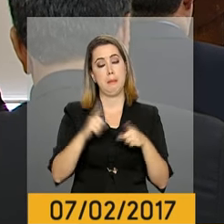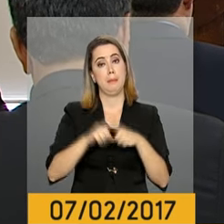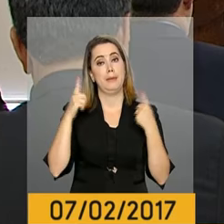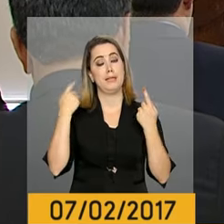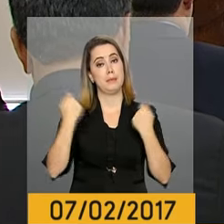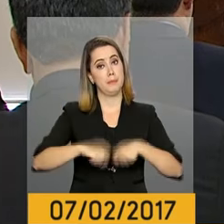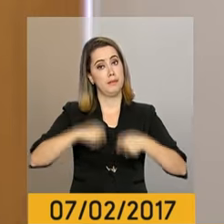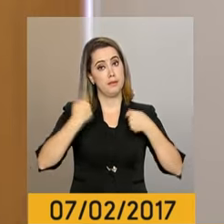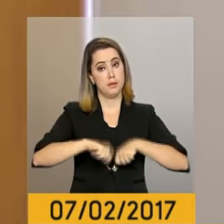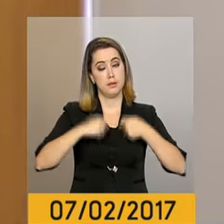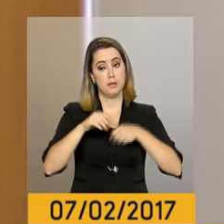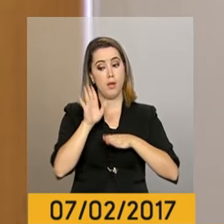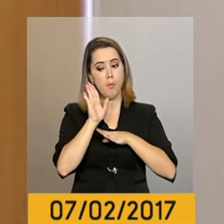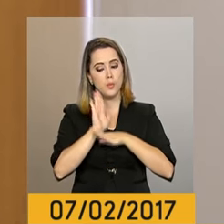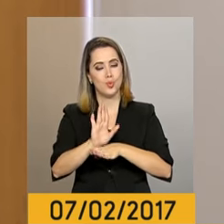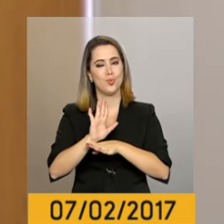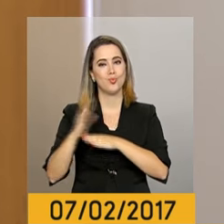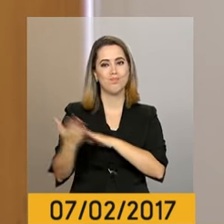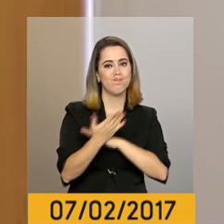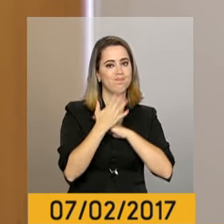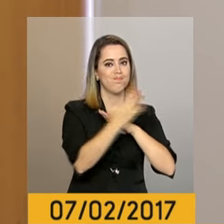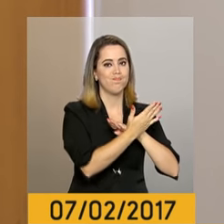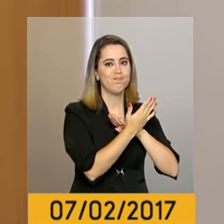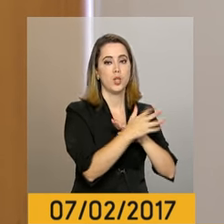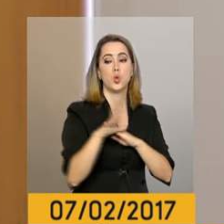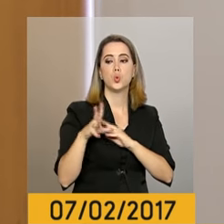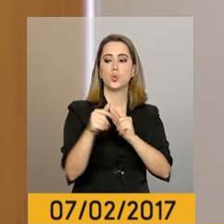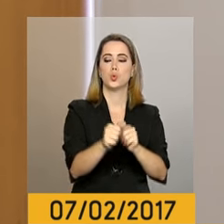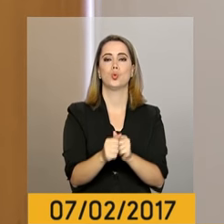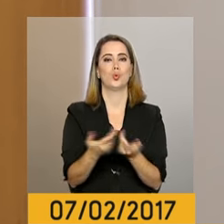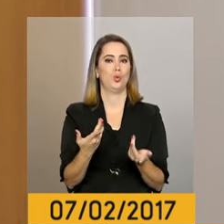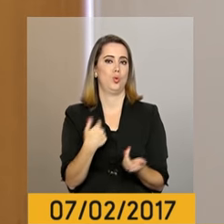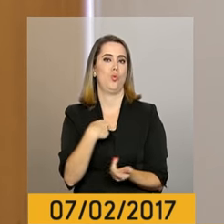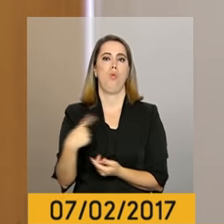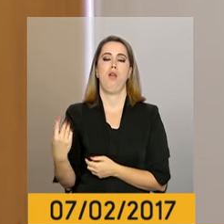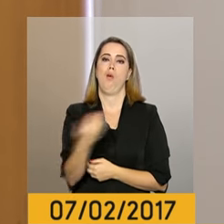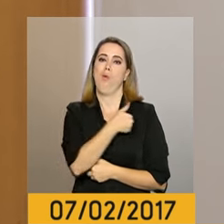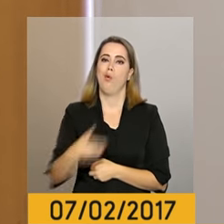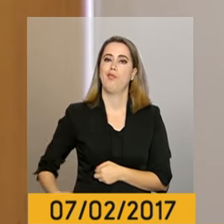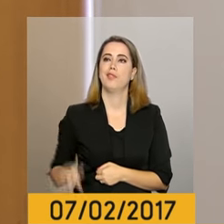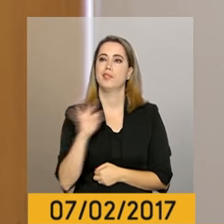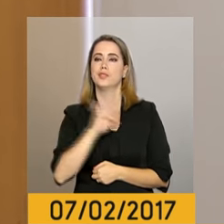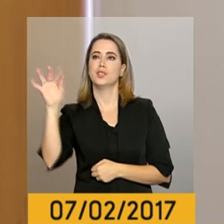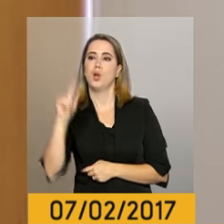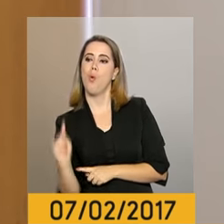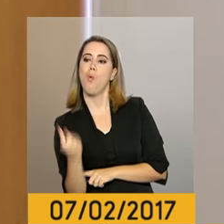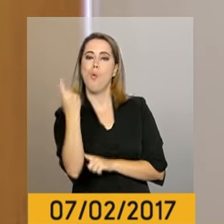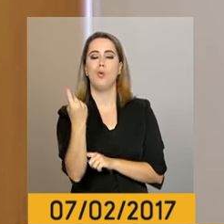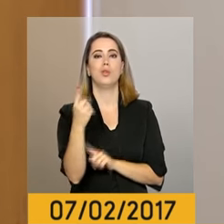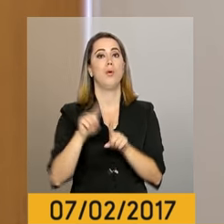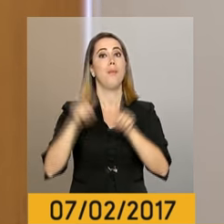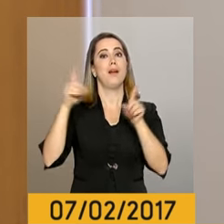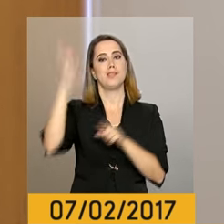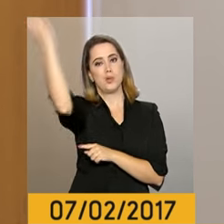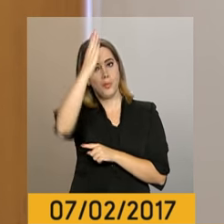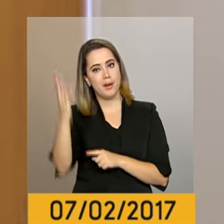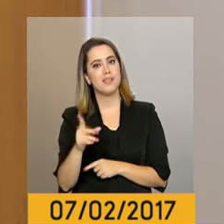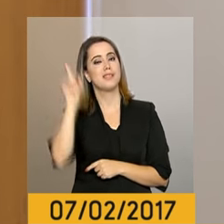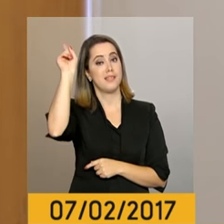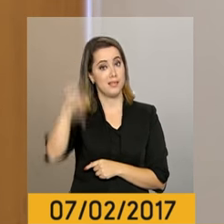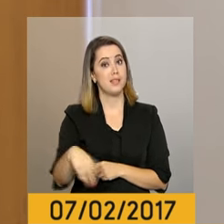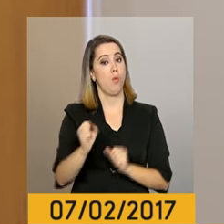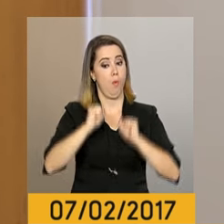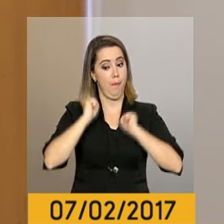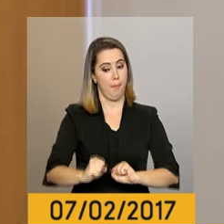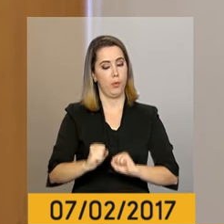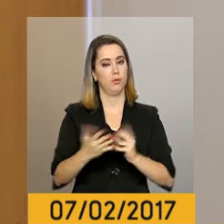nós precisamos do auxílio de todos. Não é a União que é superpoderosa, mas é o Estado brasileiro que é poderoso pela